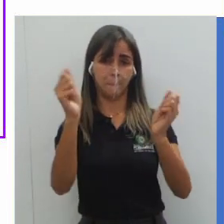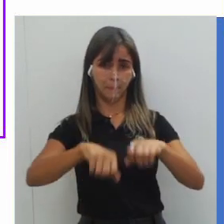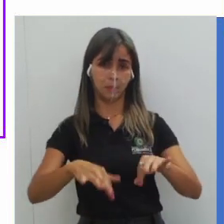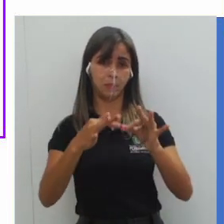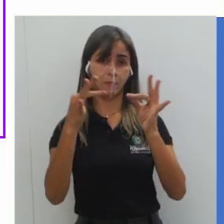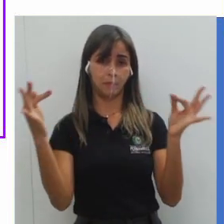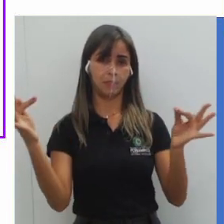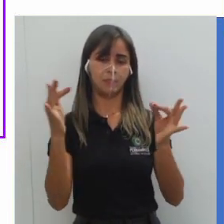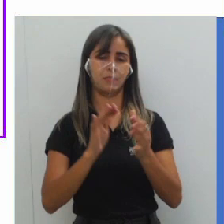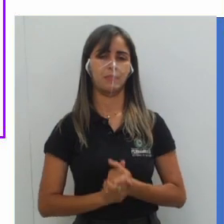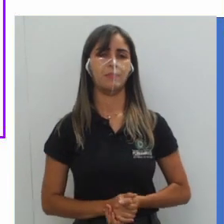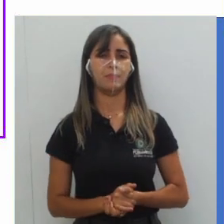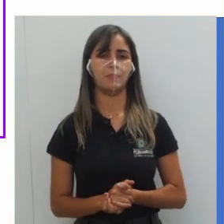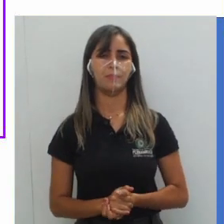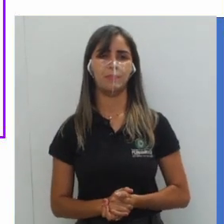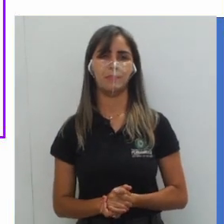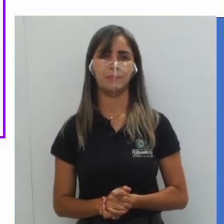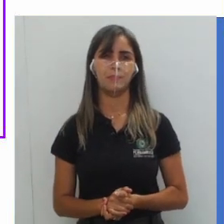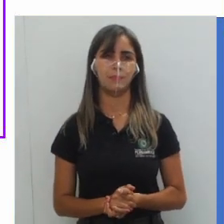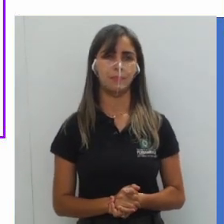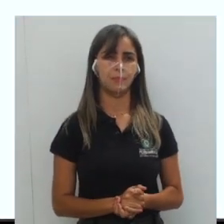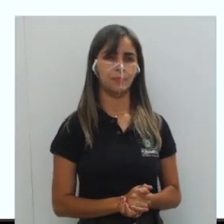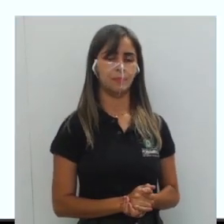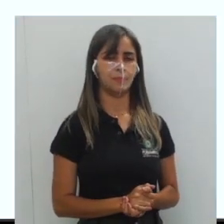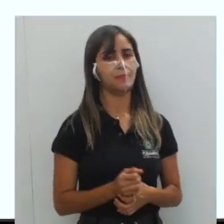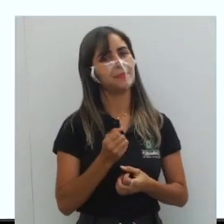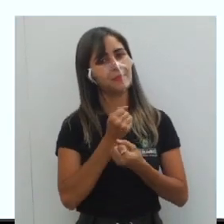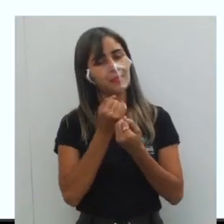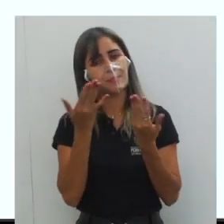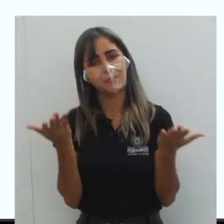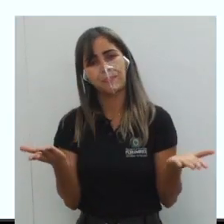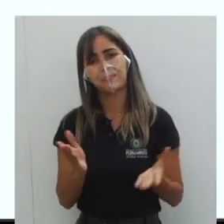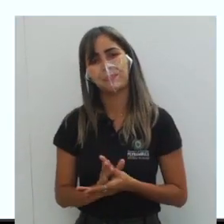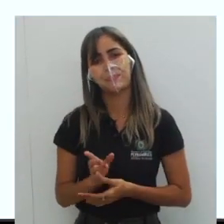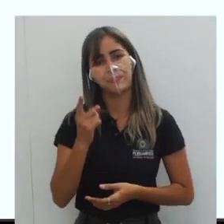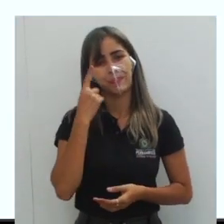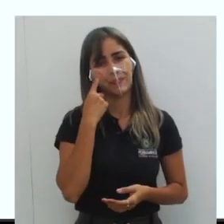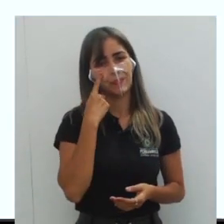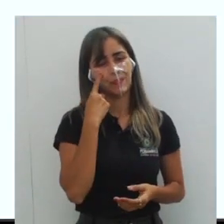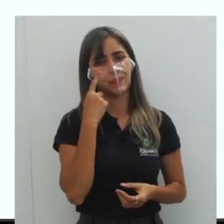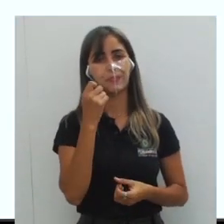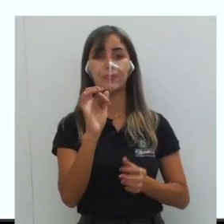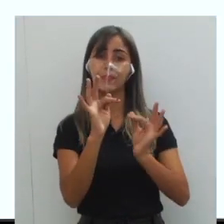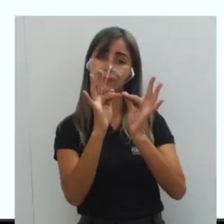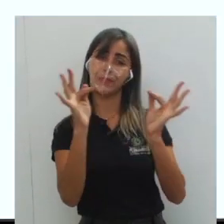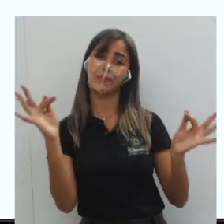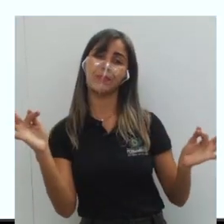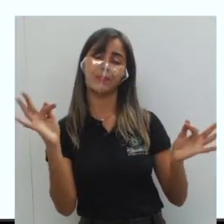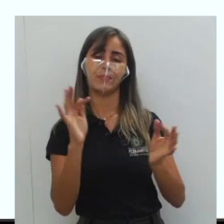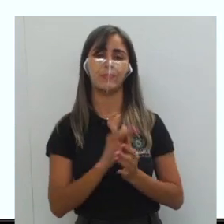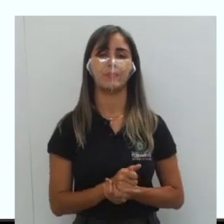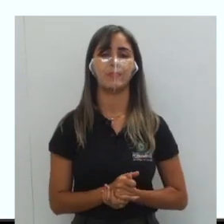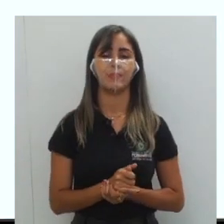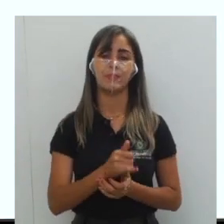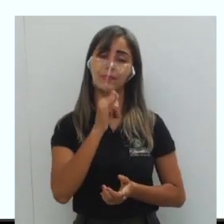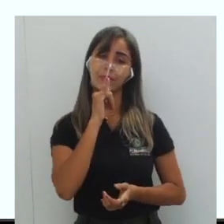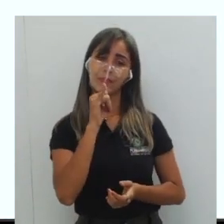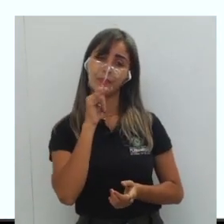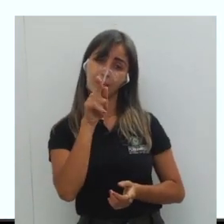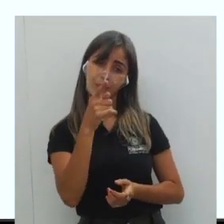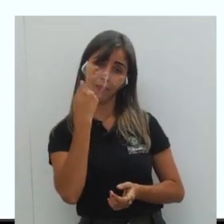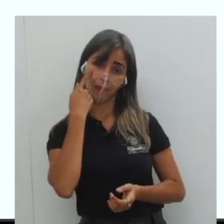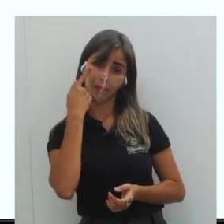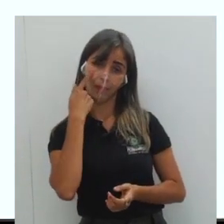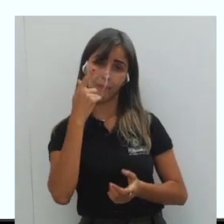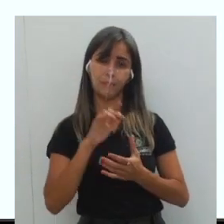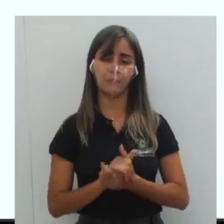é que pode ficar aí, a gente confere o gabarito. Então, olha aí como ficou os